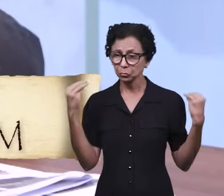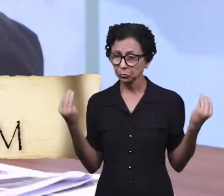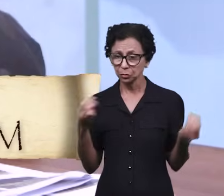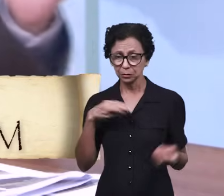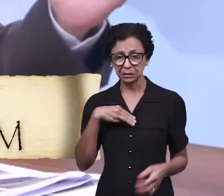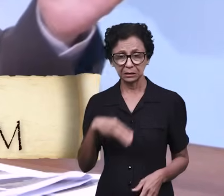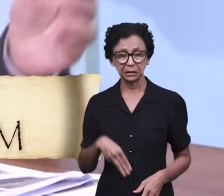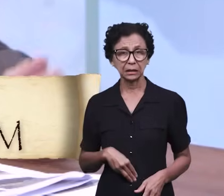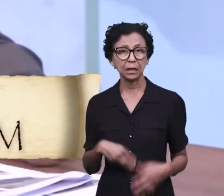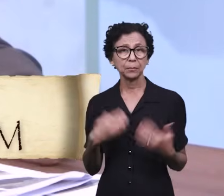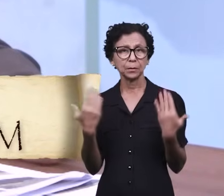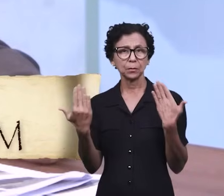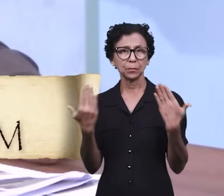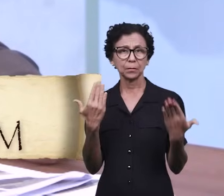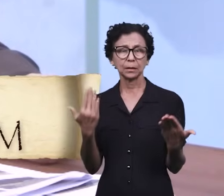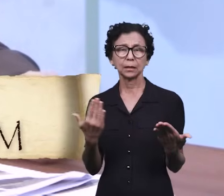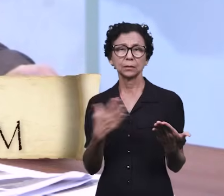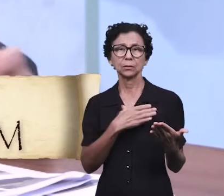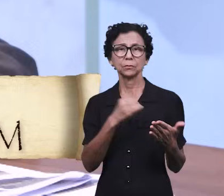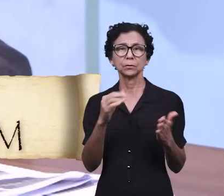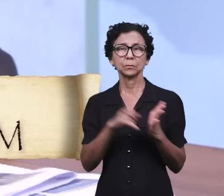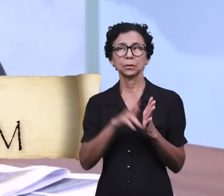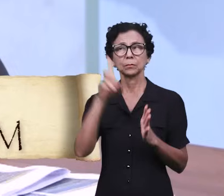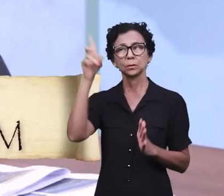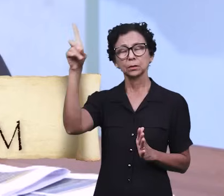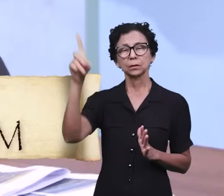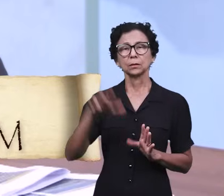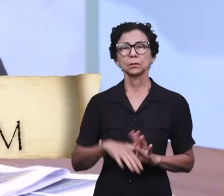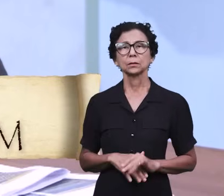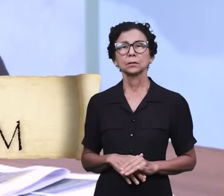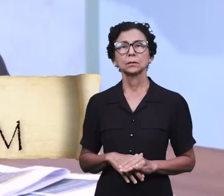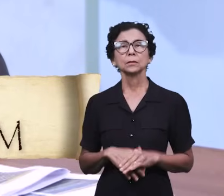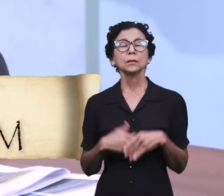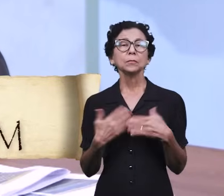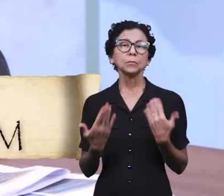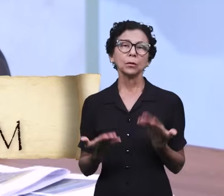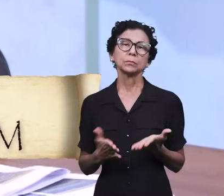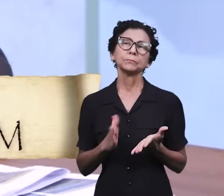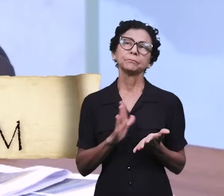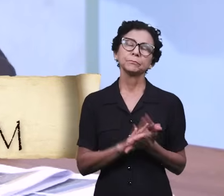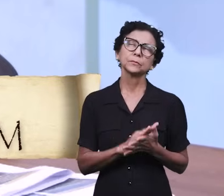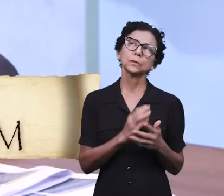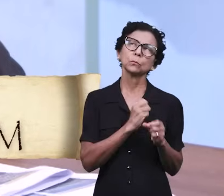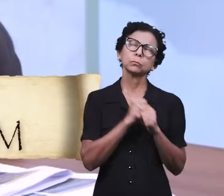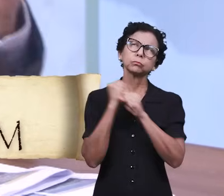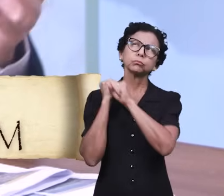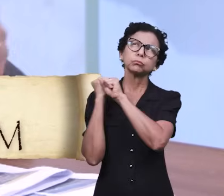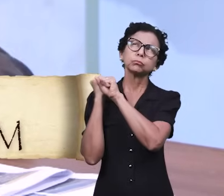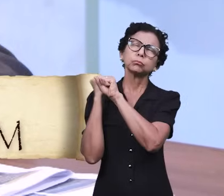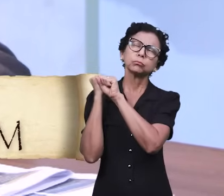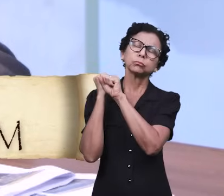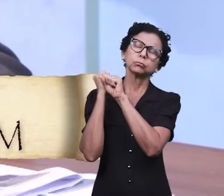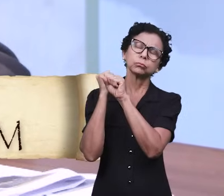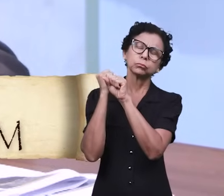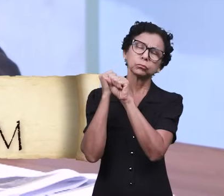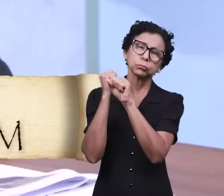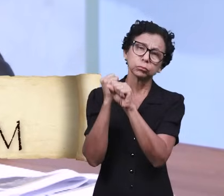desapareceu, feito semelhante ao Filho de Deus. Bom, os tempos